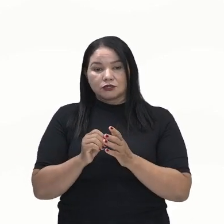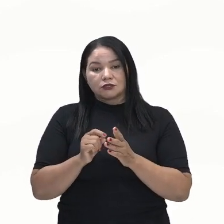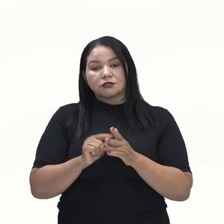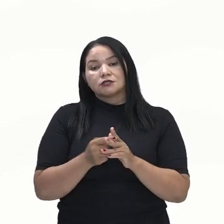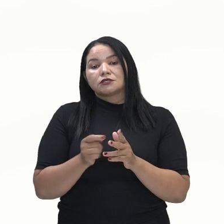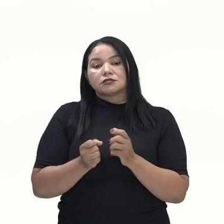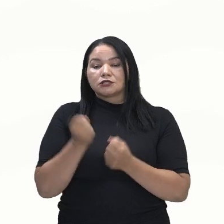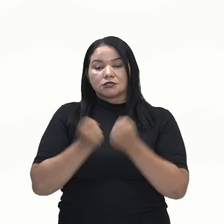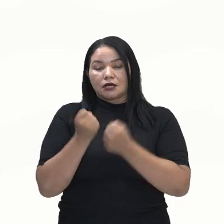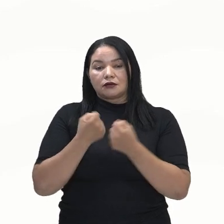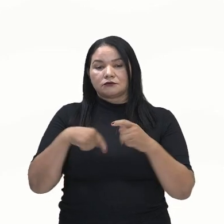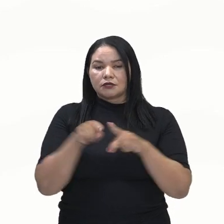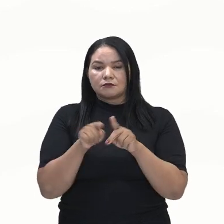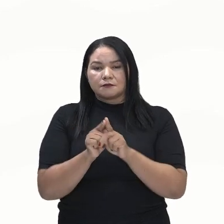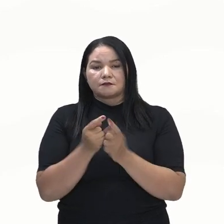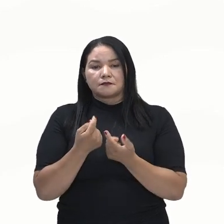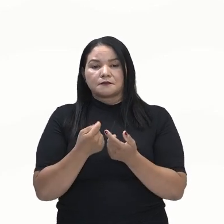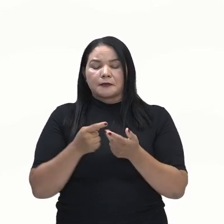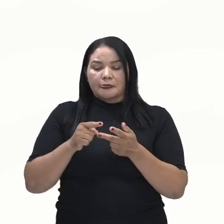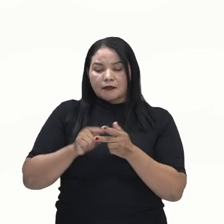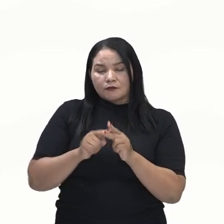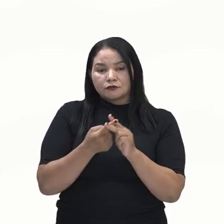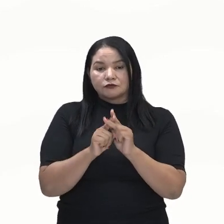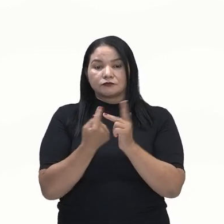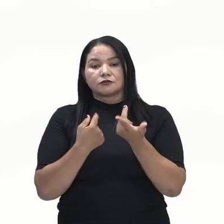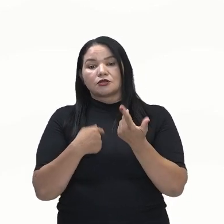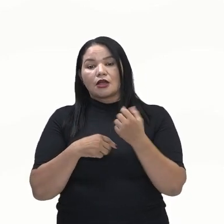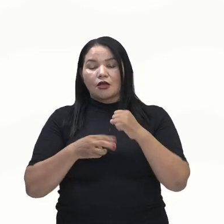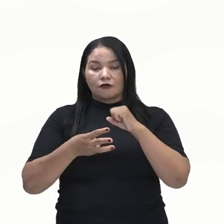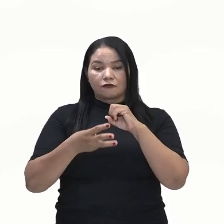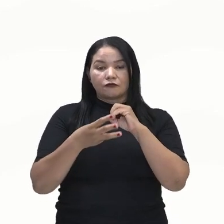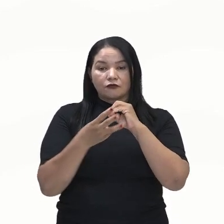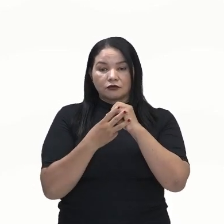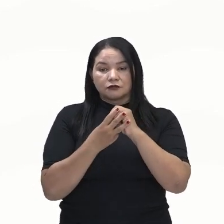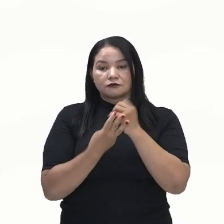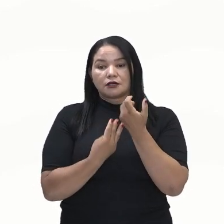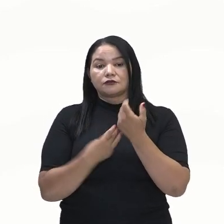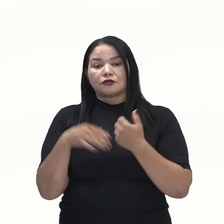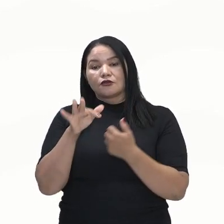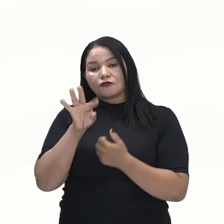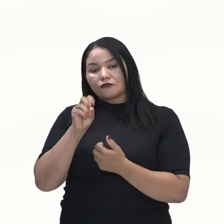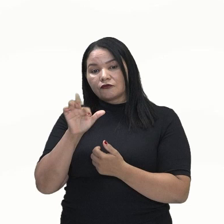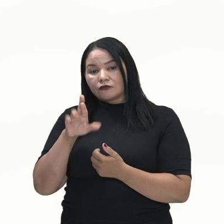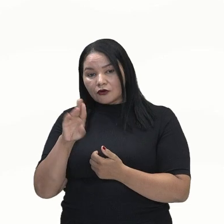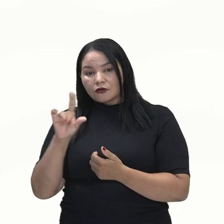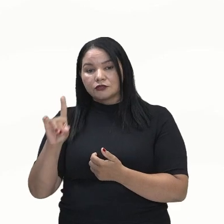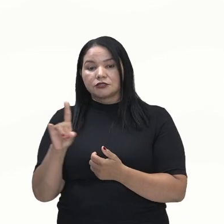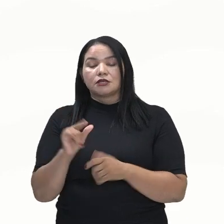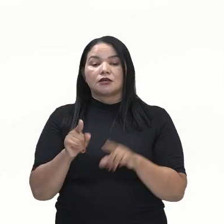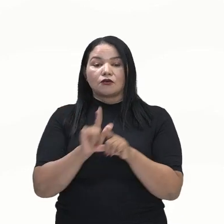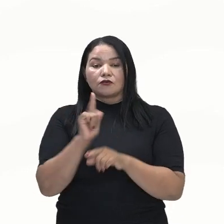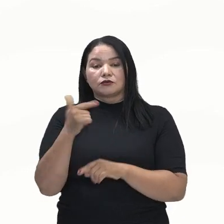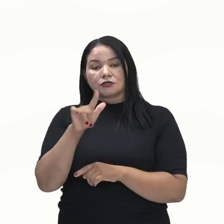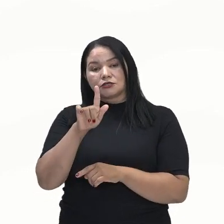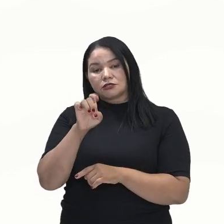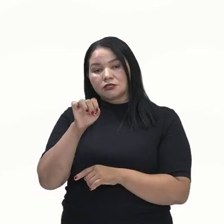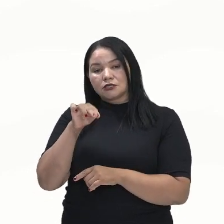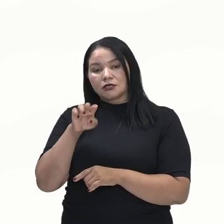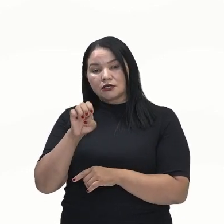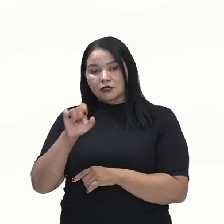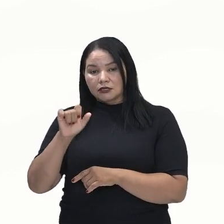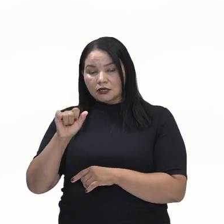a instalação de montadoras como Volkswagen, Ford e a General Motors, que são